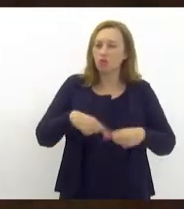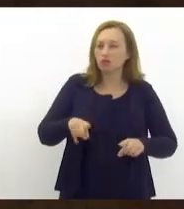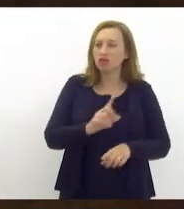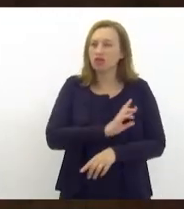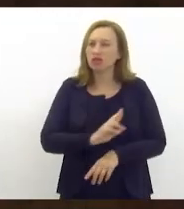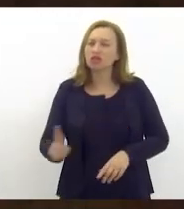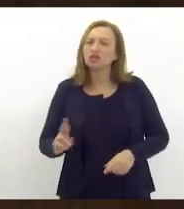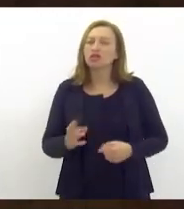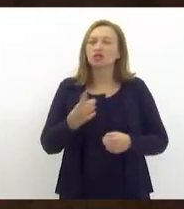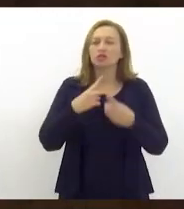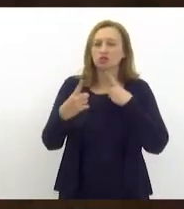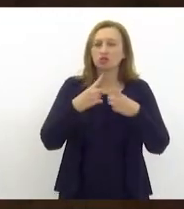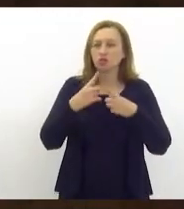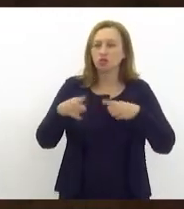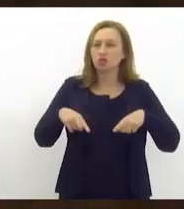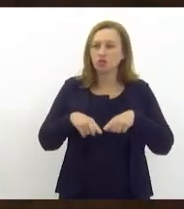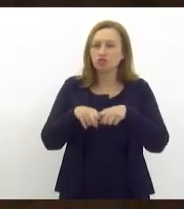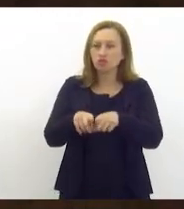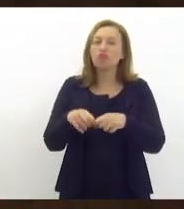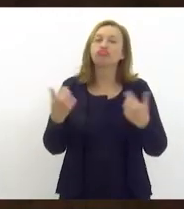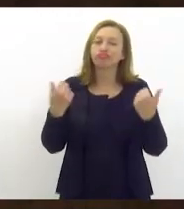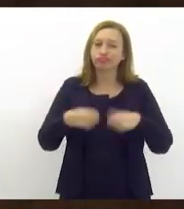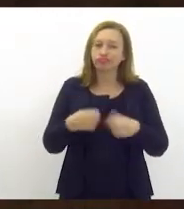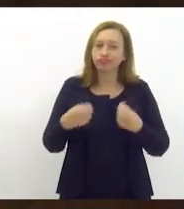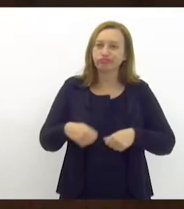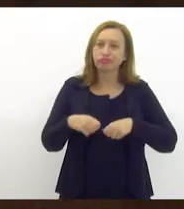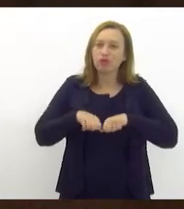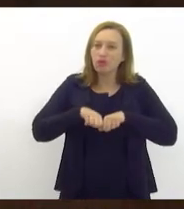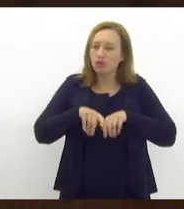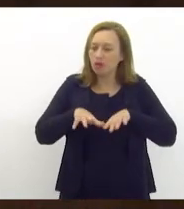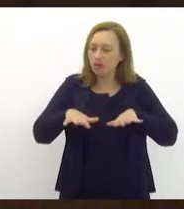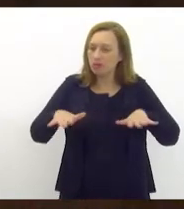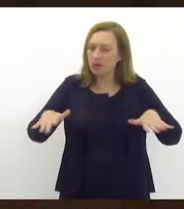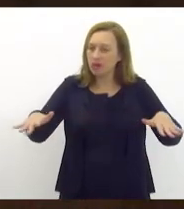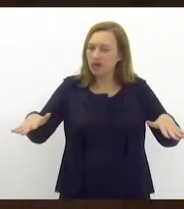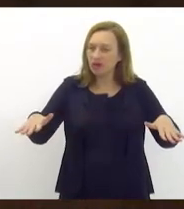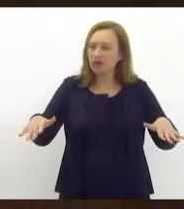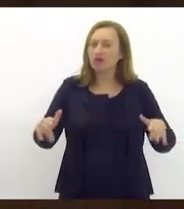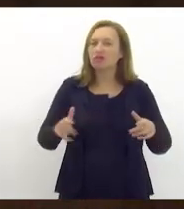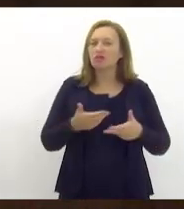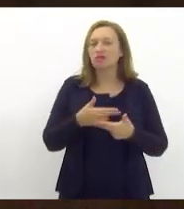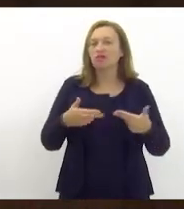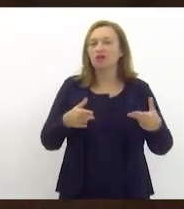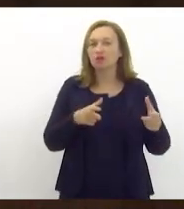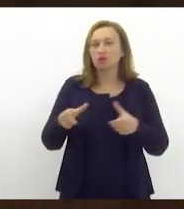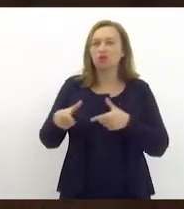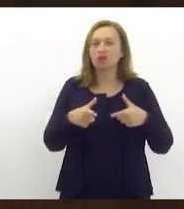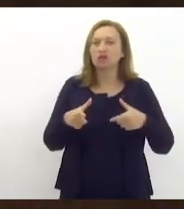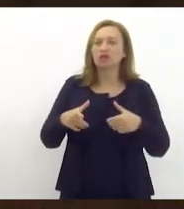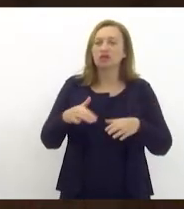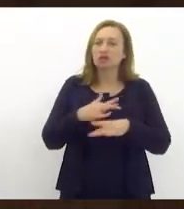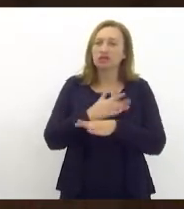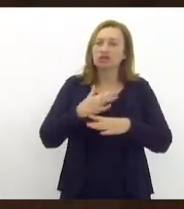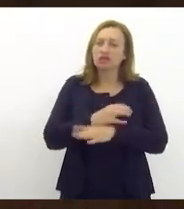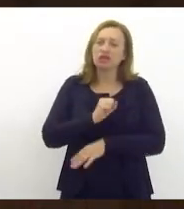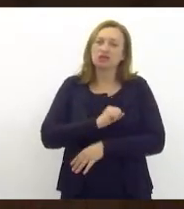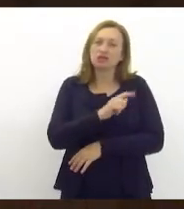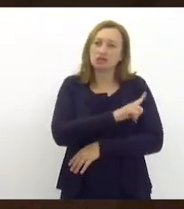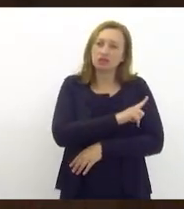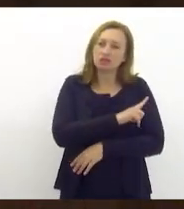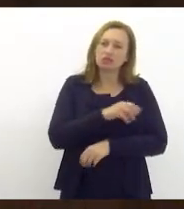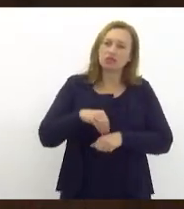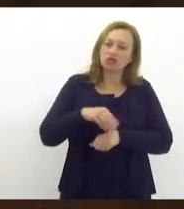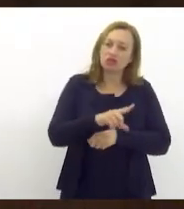fazemos nessa direção. Há uma necessidade de ampliar para várias áreas, inclusive Na cidade de São Gonçalo, nós fizemos uma